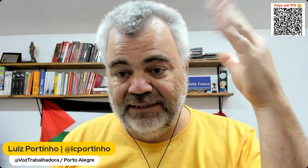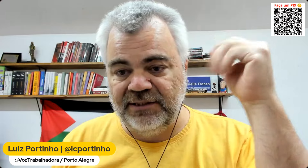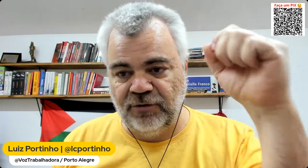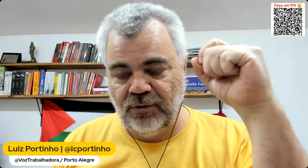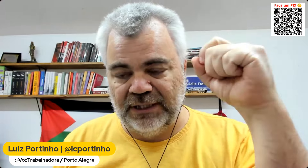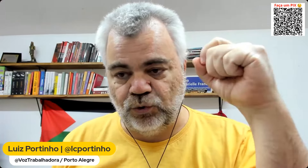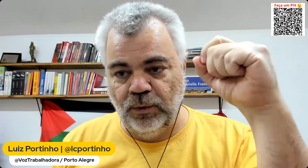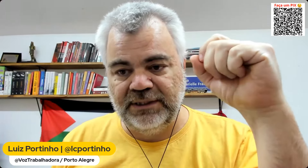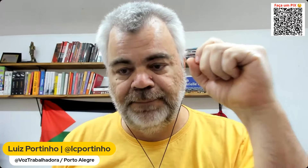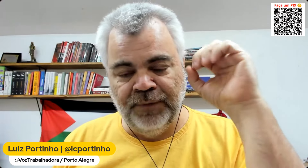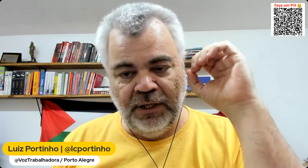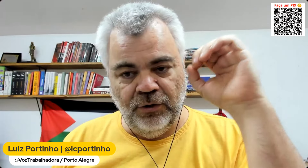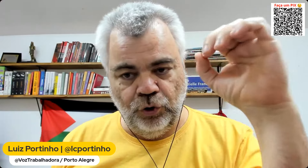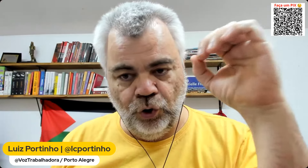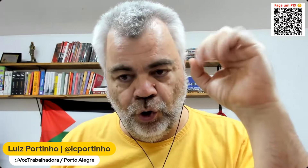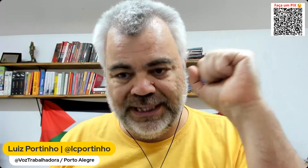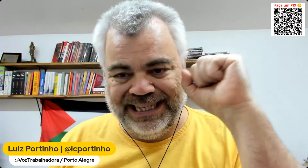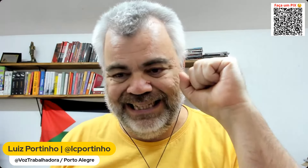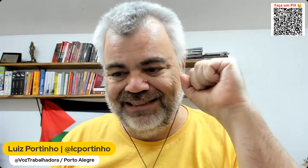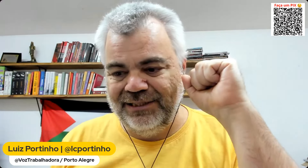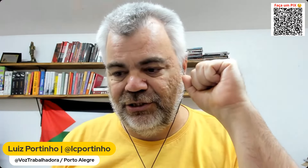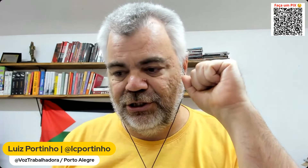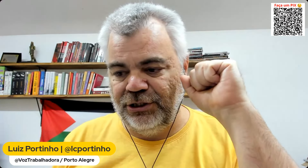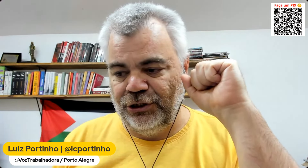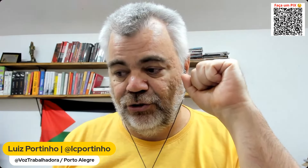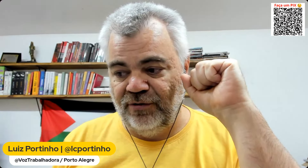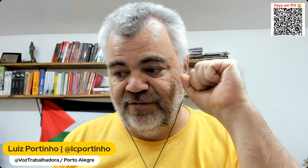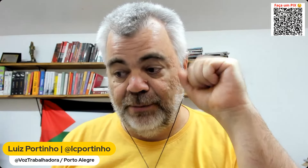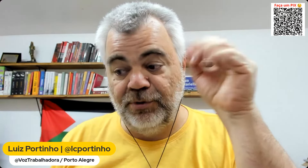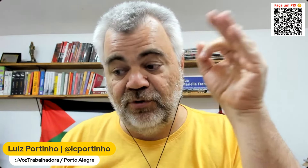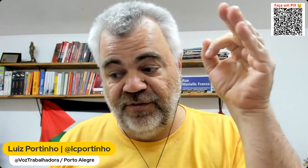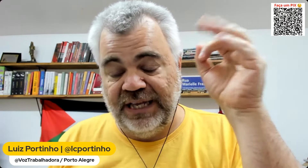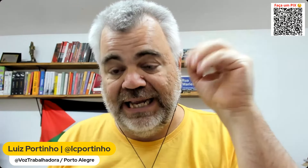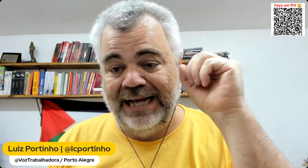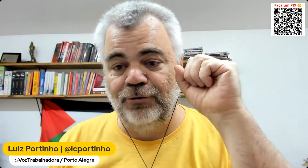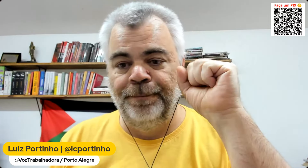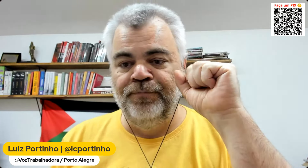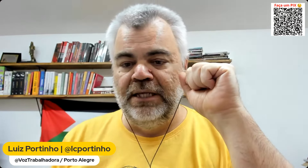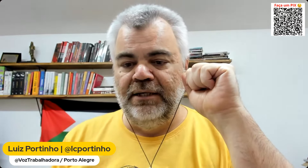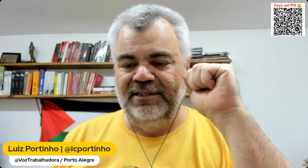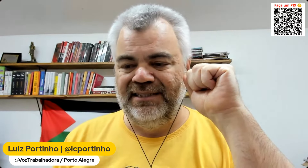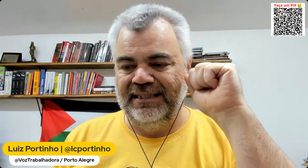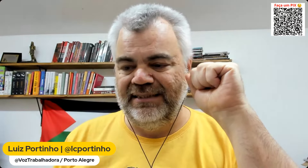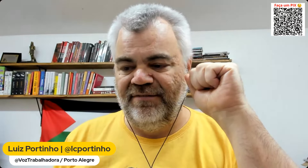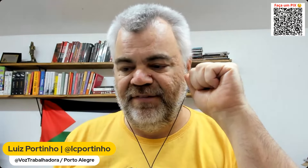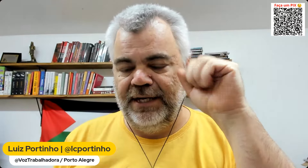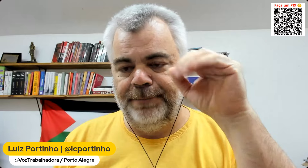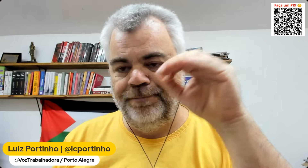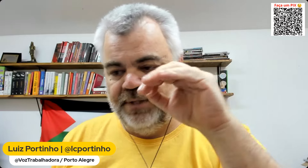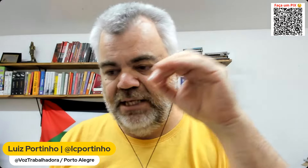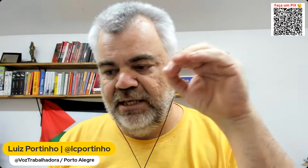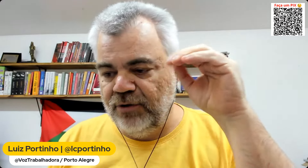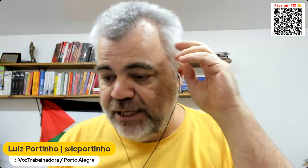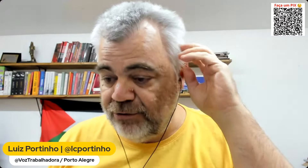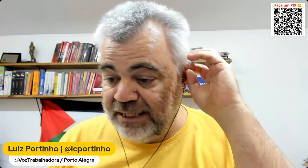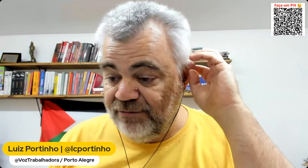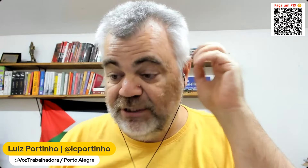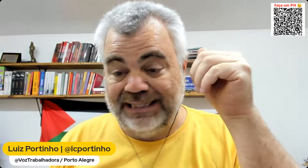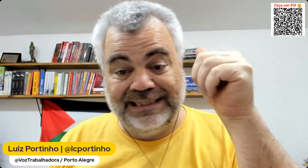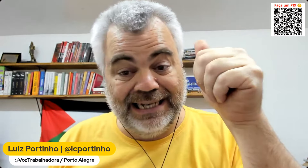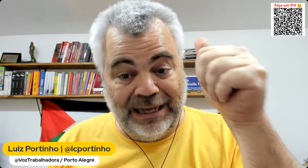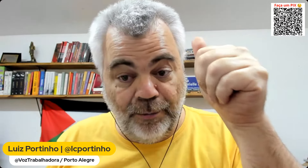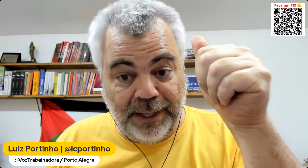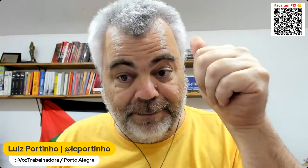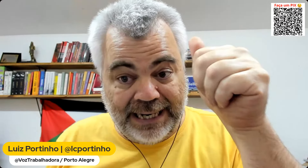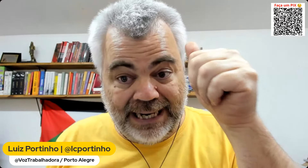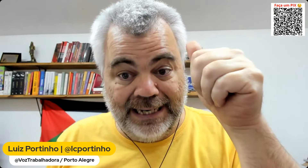de estudantes foram às ruas no 15 de novembro, no feriado de sexta-feira, e eu quero tra